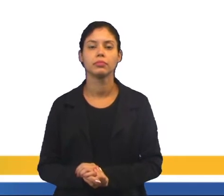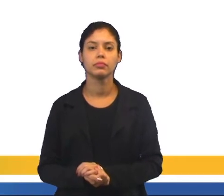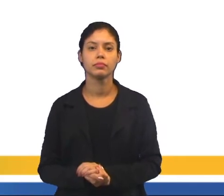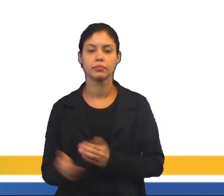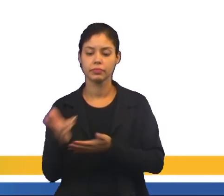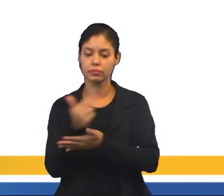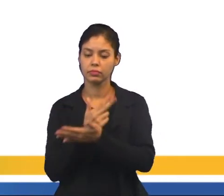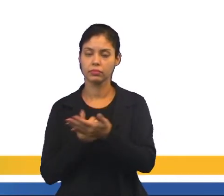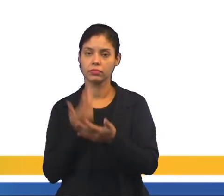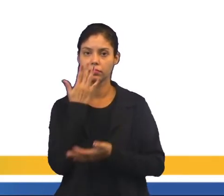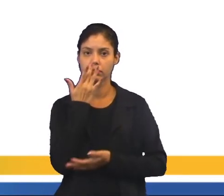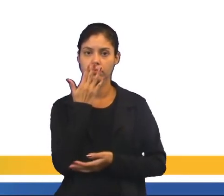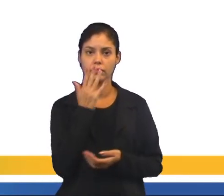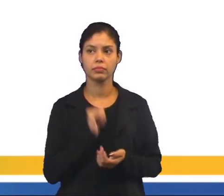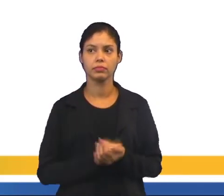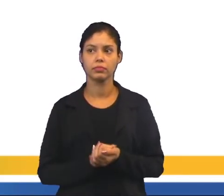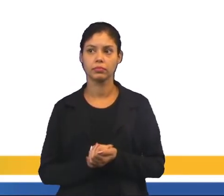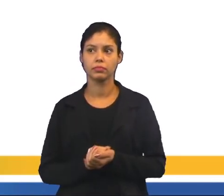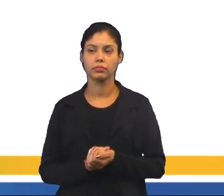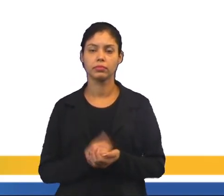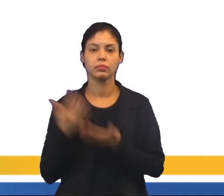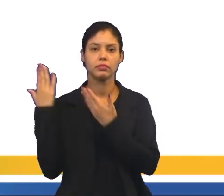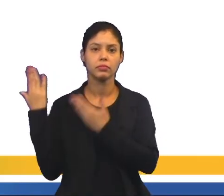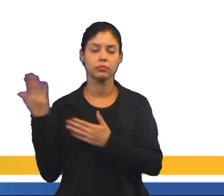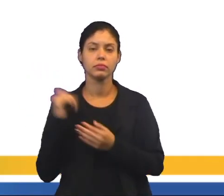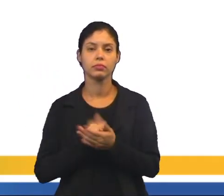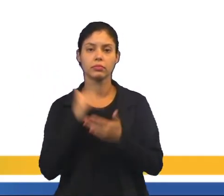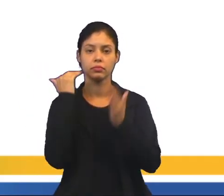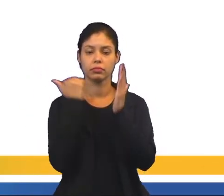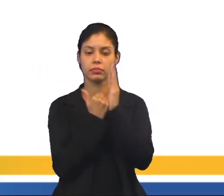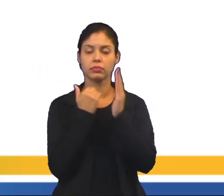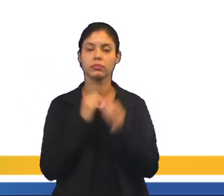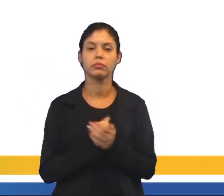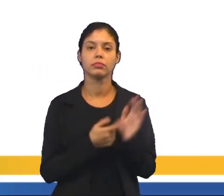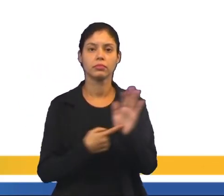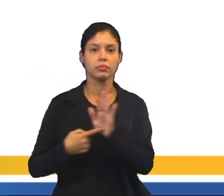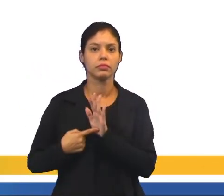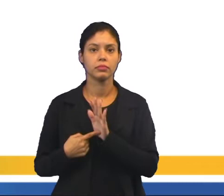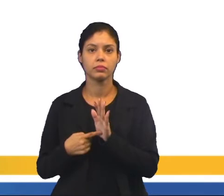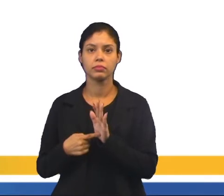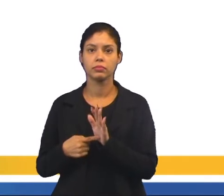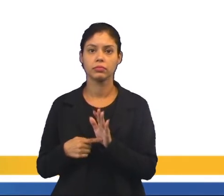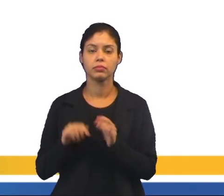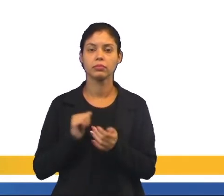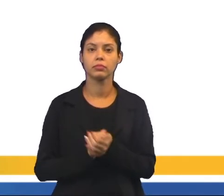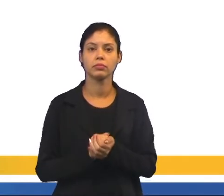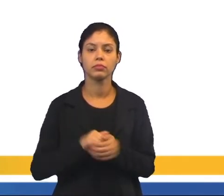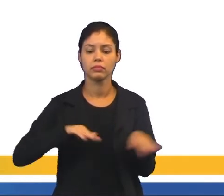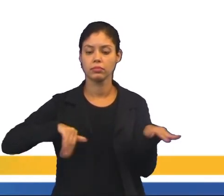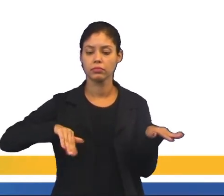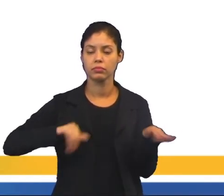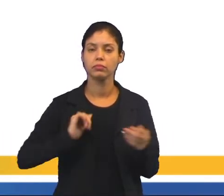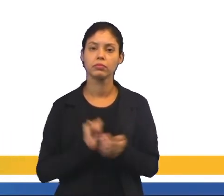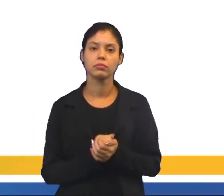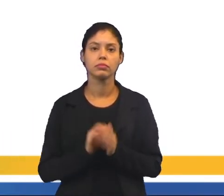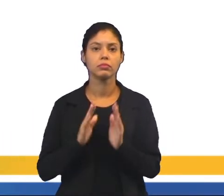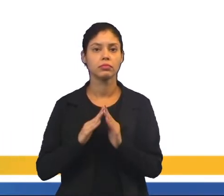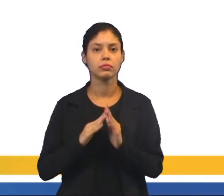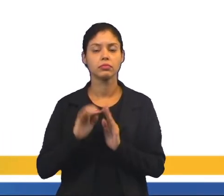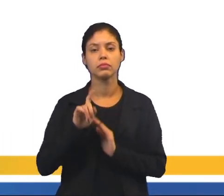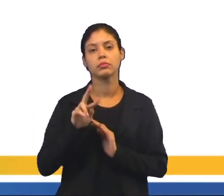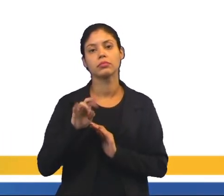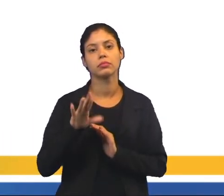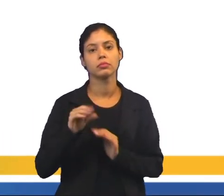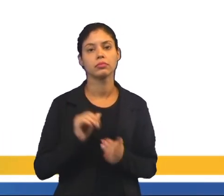O desenho colorido de cinza na malha quadriculada abaixo representa o fundo da piscina da casa de